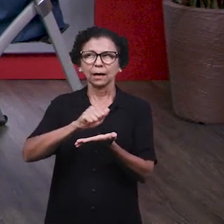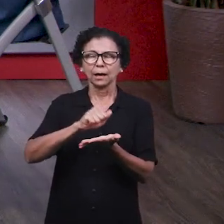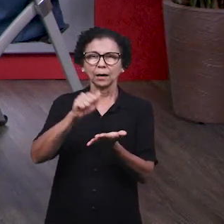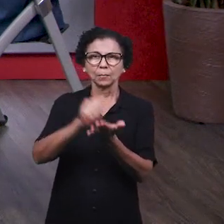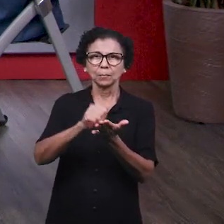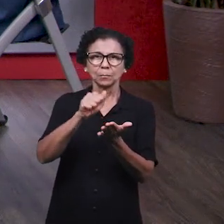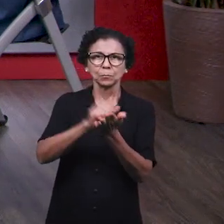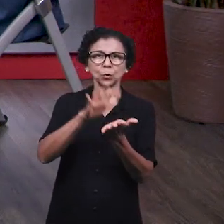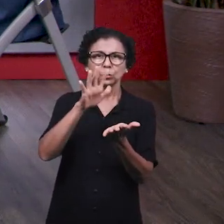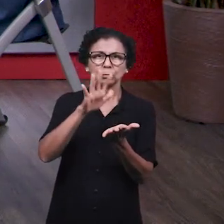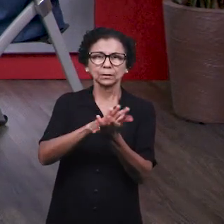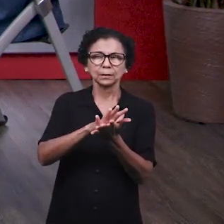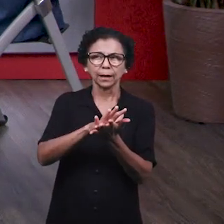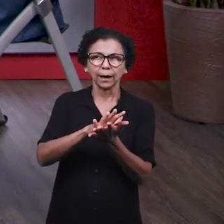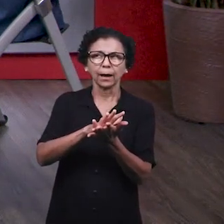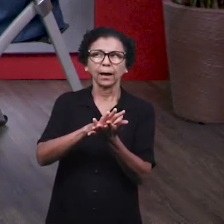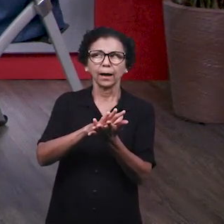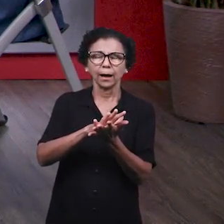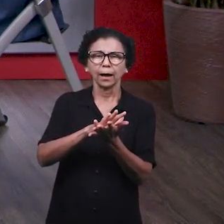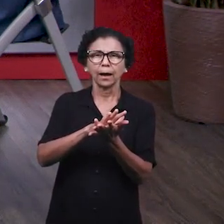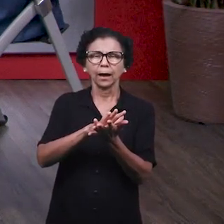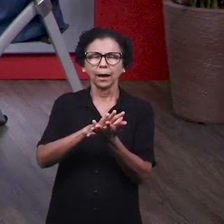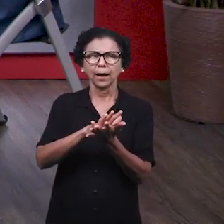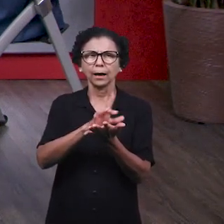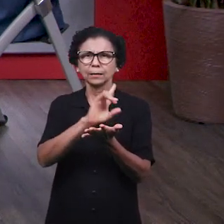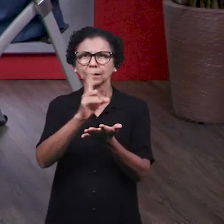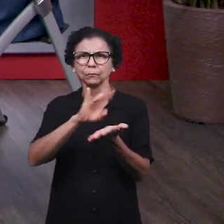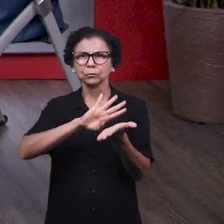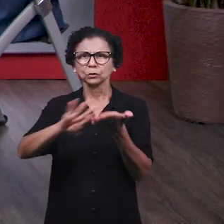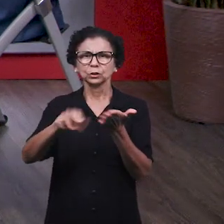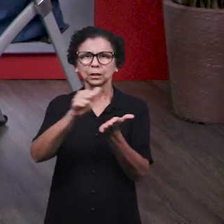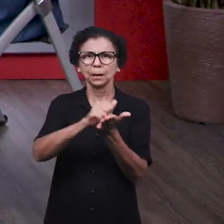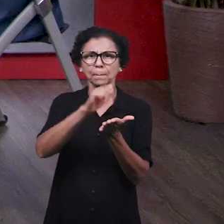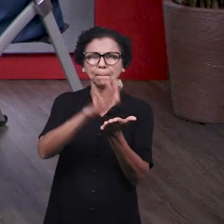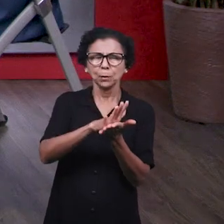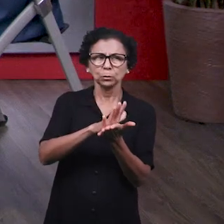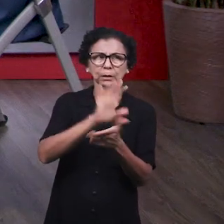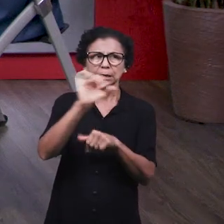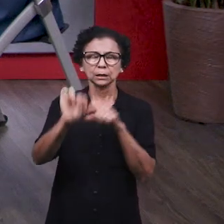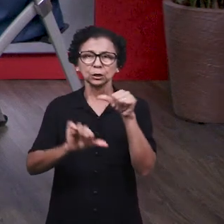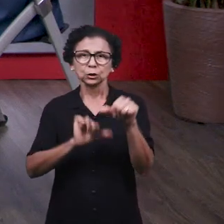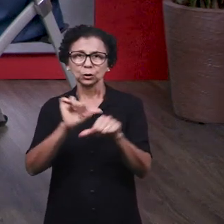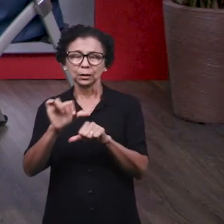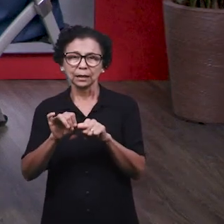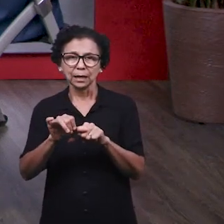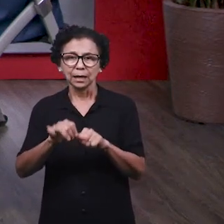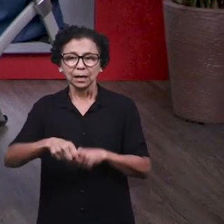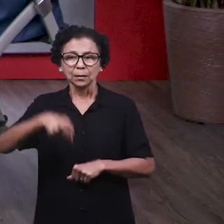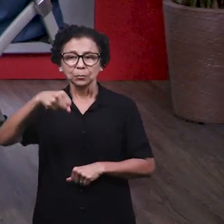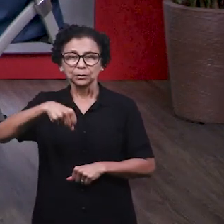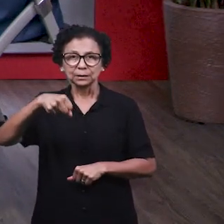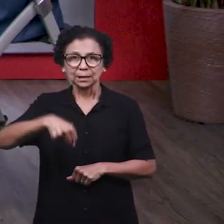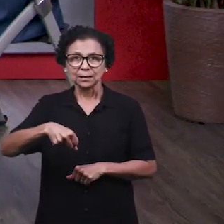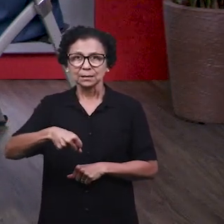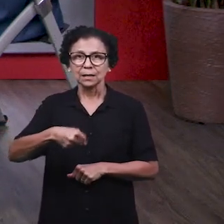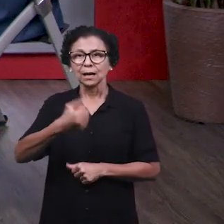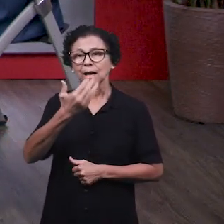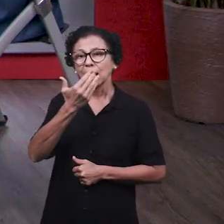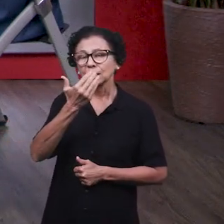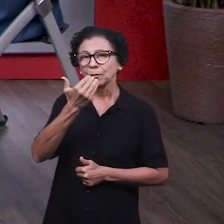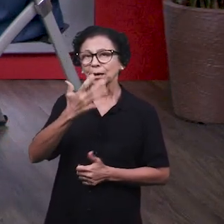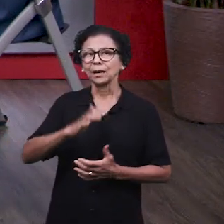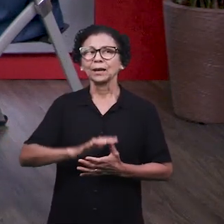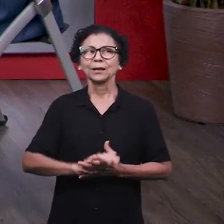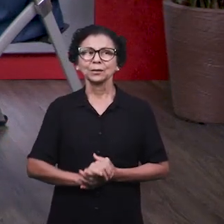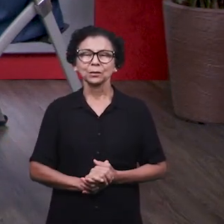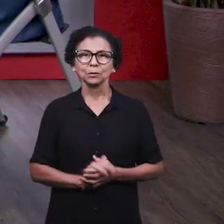fosse revertido em cesta básica para os pais desempregados. Eles não tinham mais nada que justificar. E o mais interessante